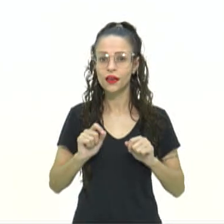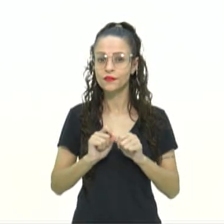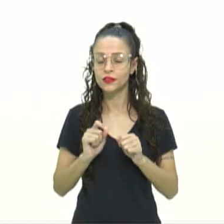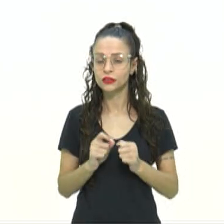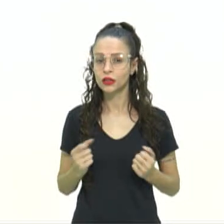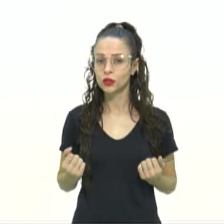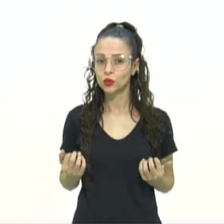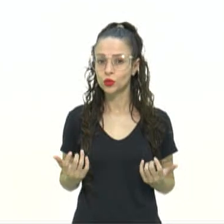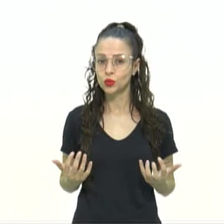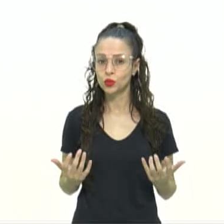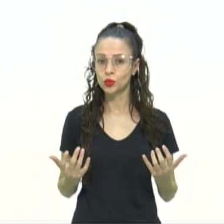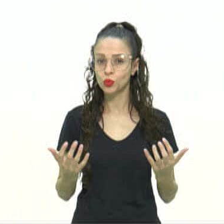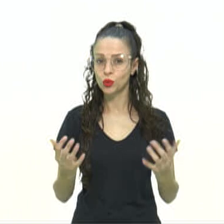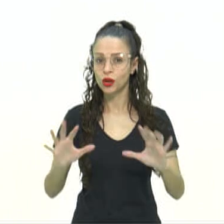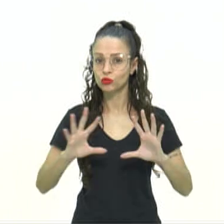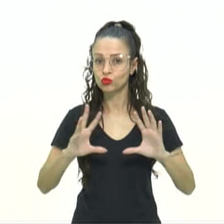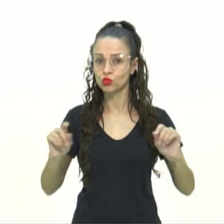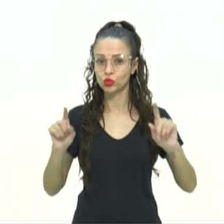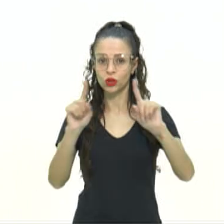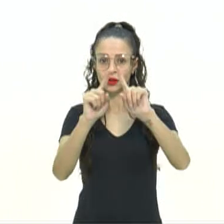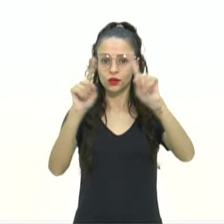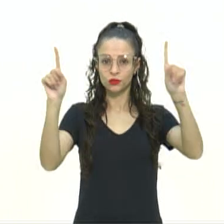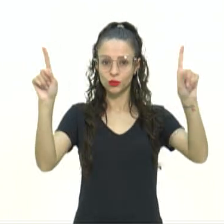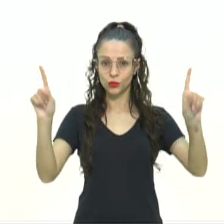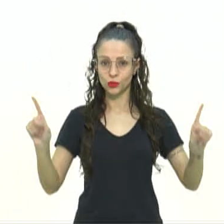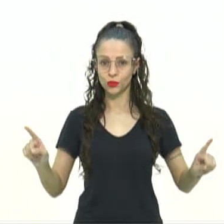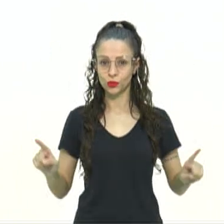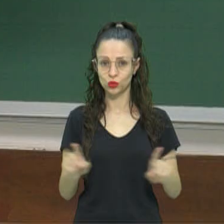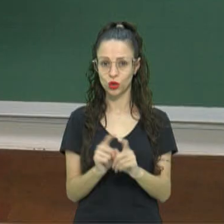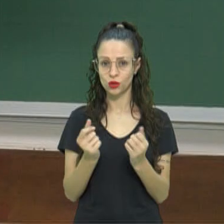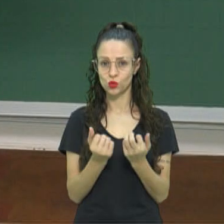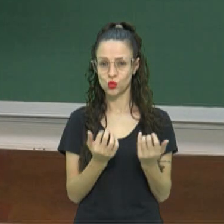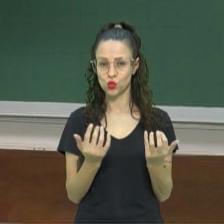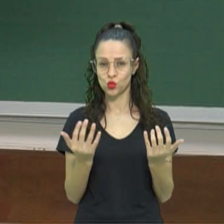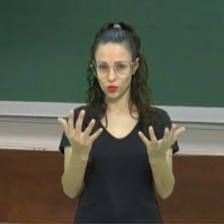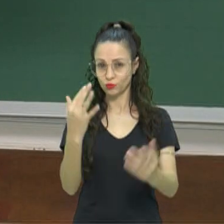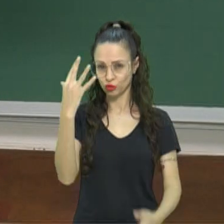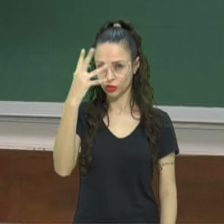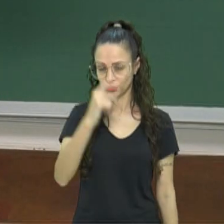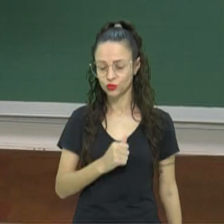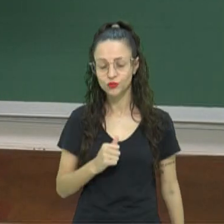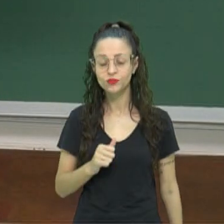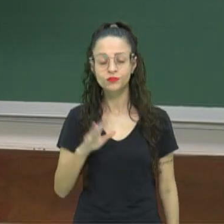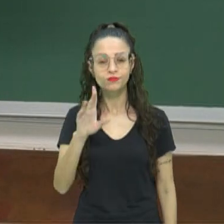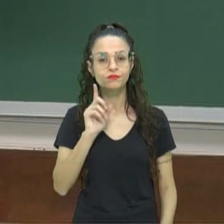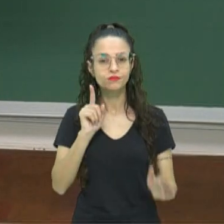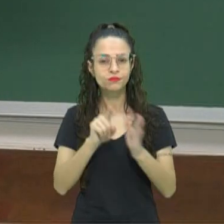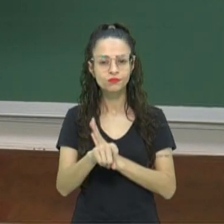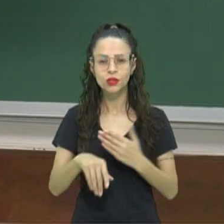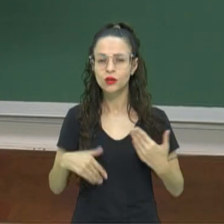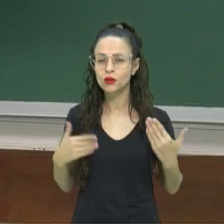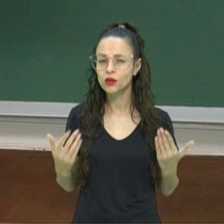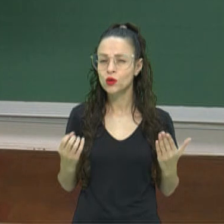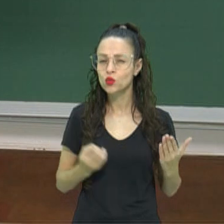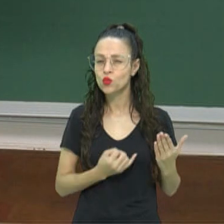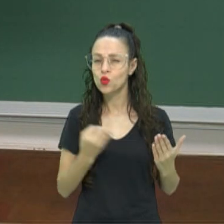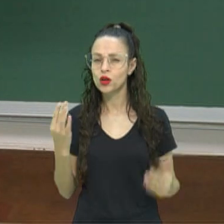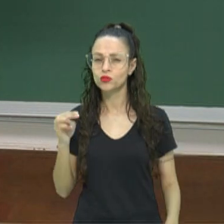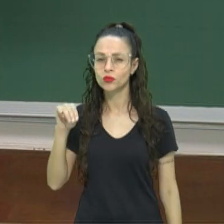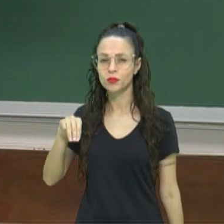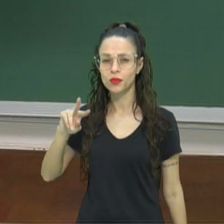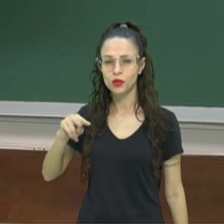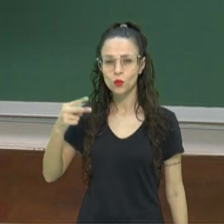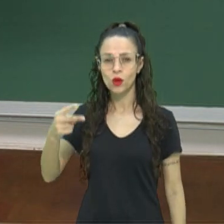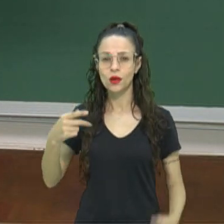o terreno em torno da piscina. Ele quer plantar grama para ficar bem bonito. Aí a pergunta é, quantos metros quadrados